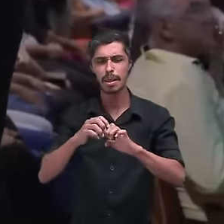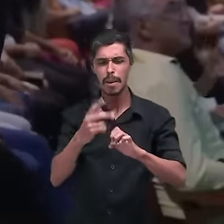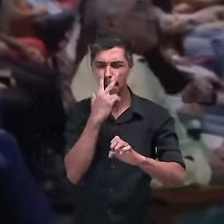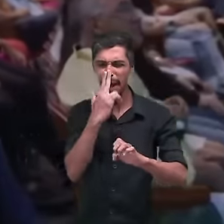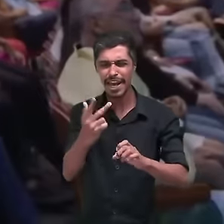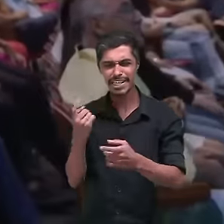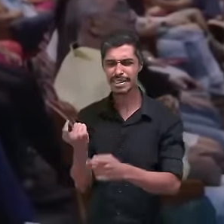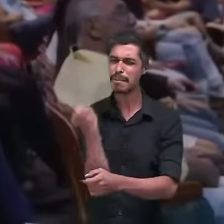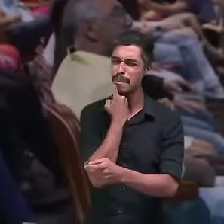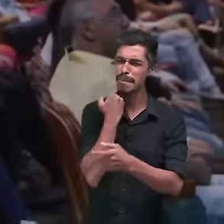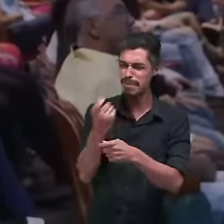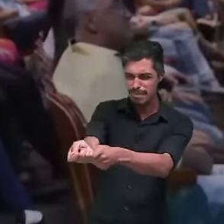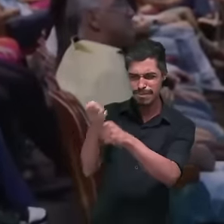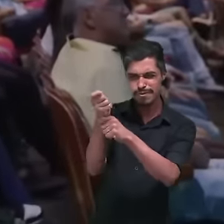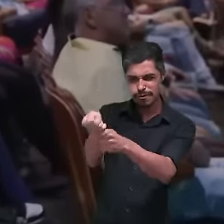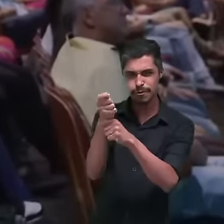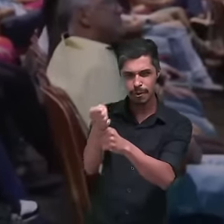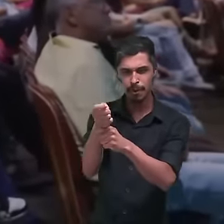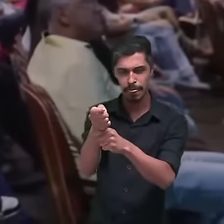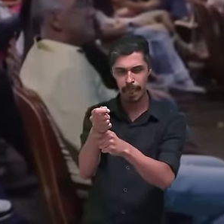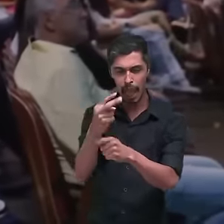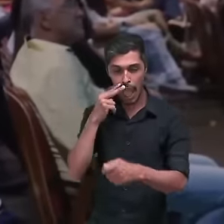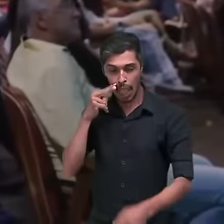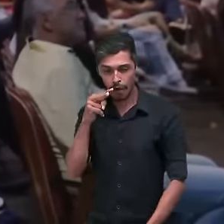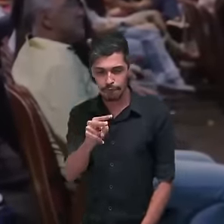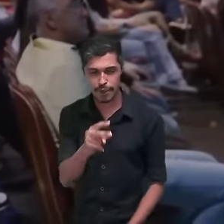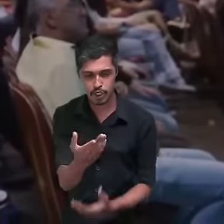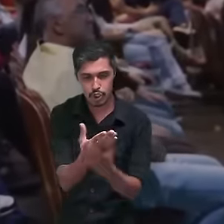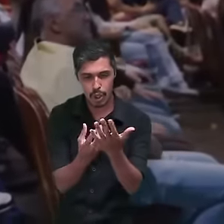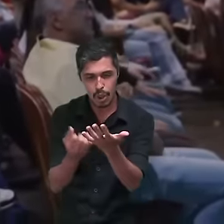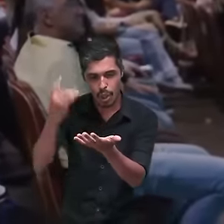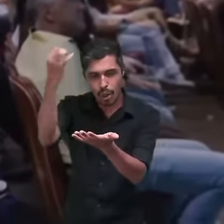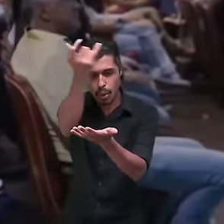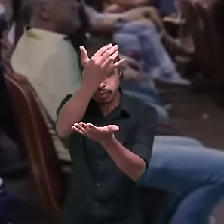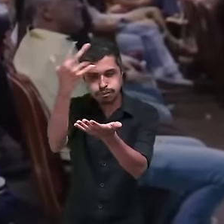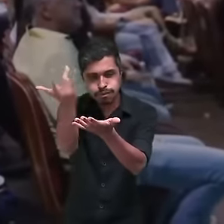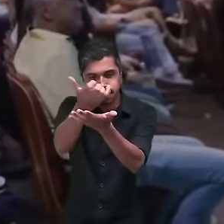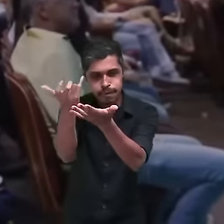Yo veo notas musicales de fuego dando vuelta en torno a tu cabeza.